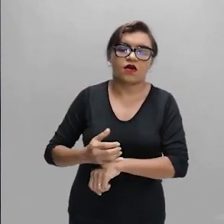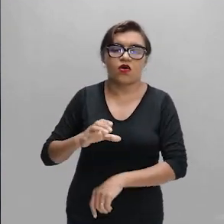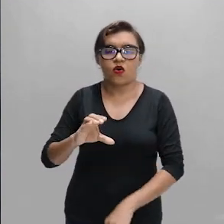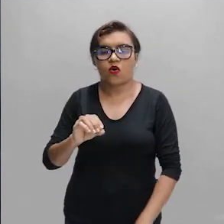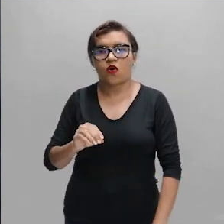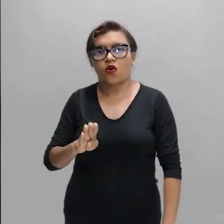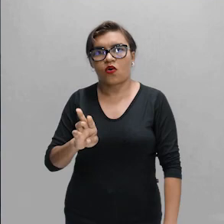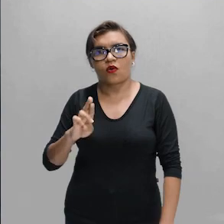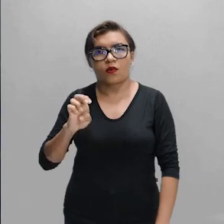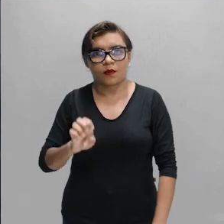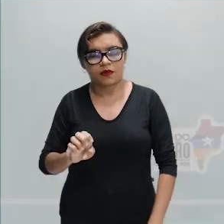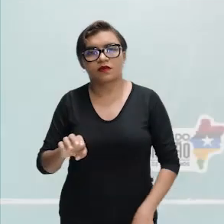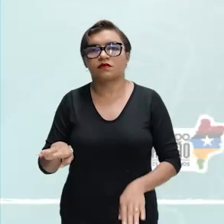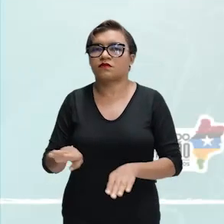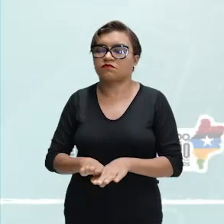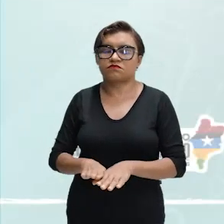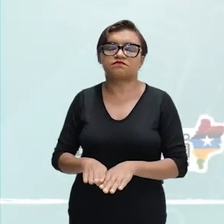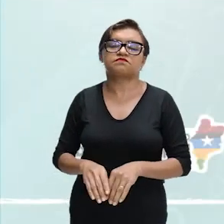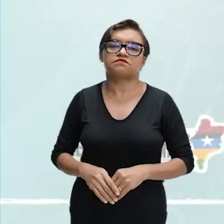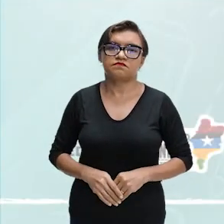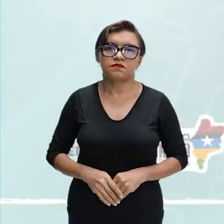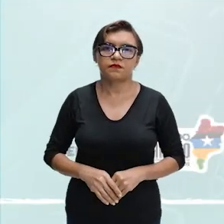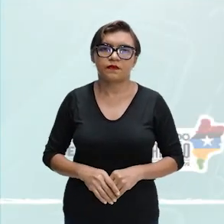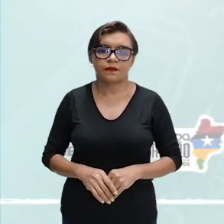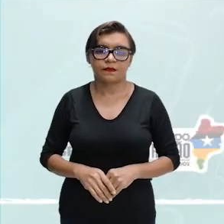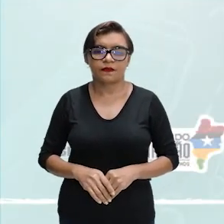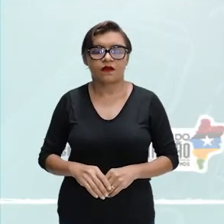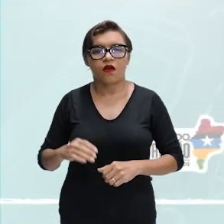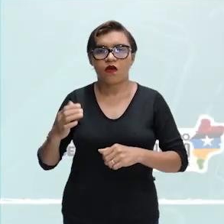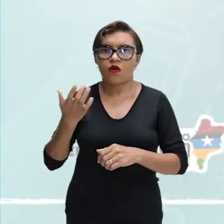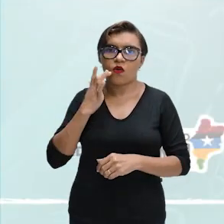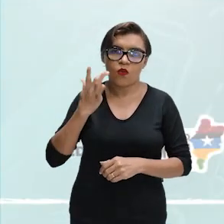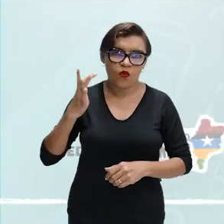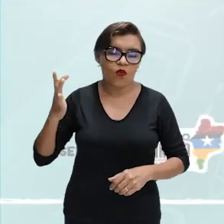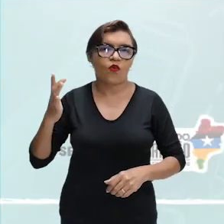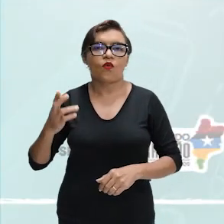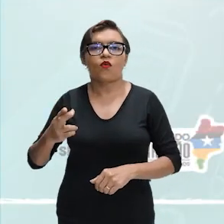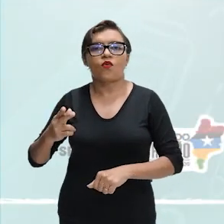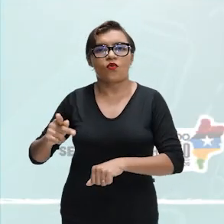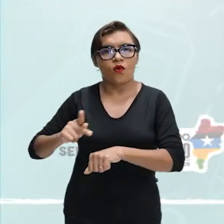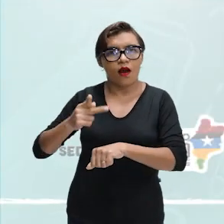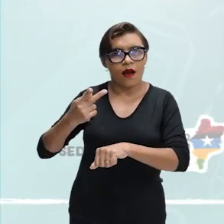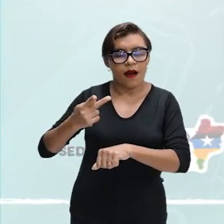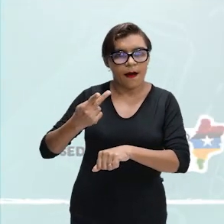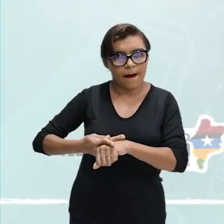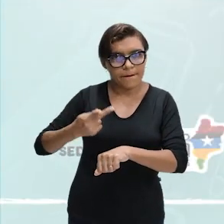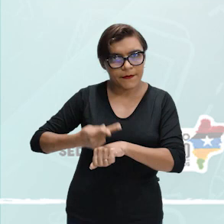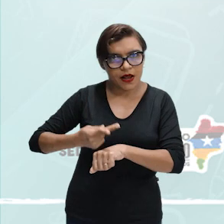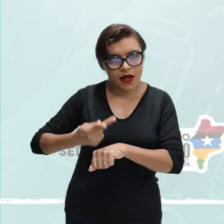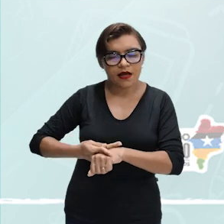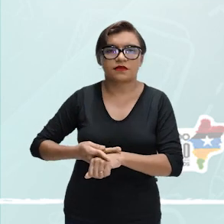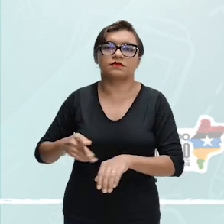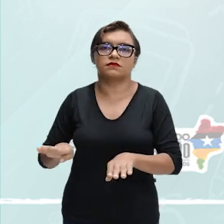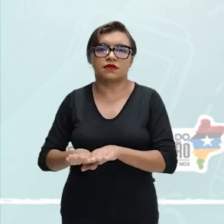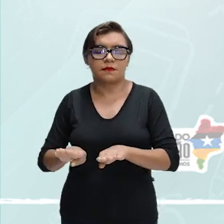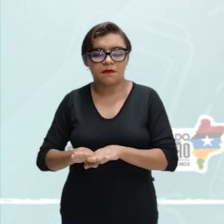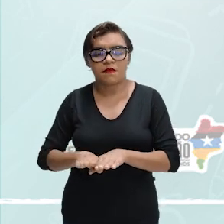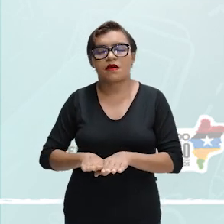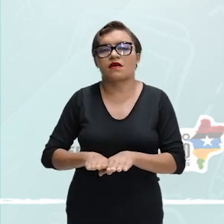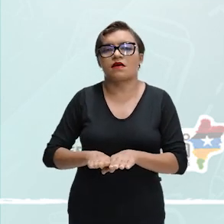cobre, tá ok? O ouro, a prata, então já entra ali na fase